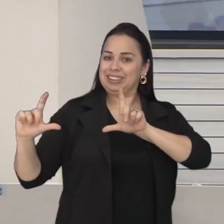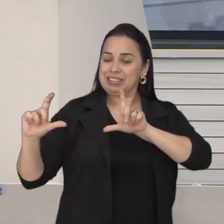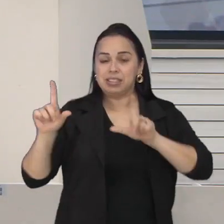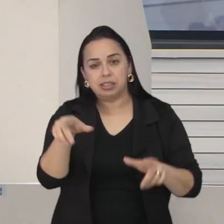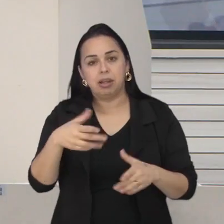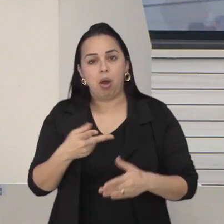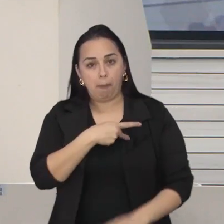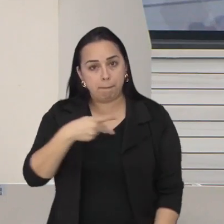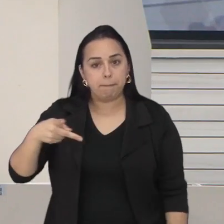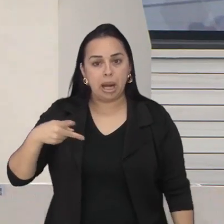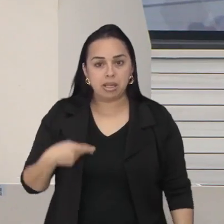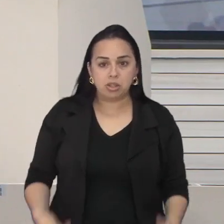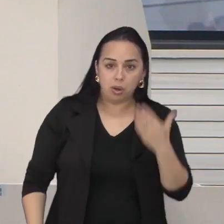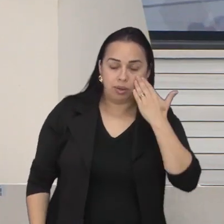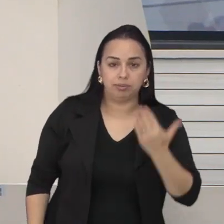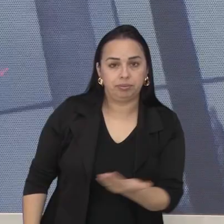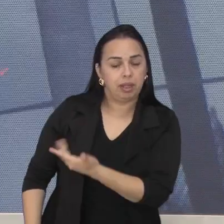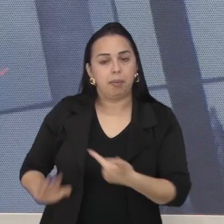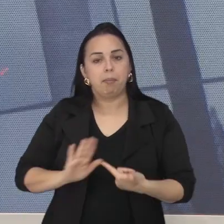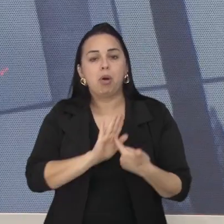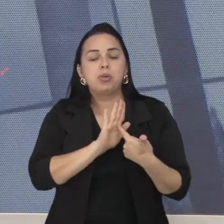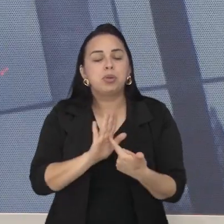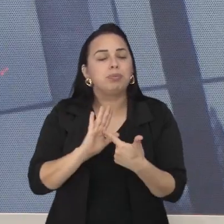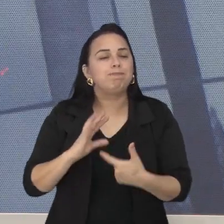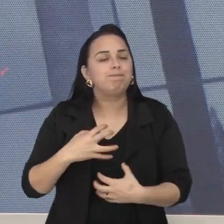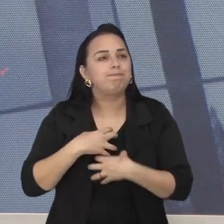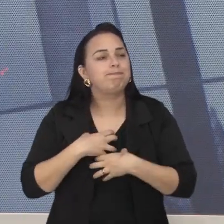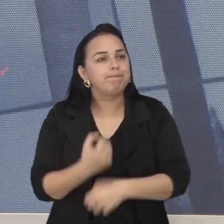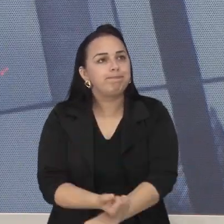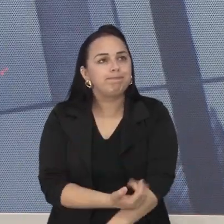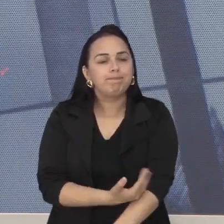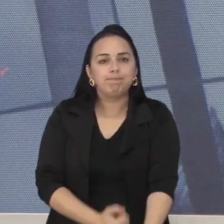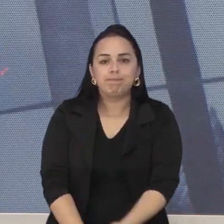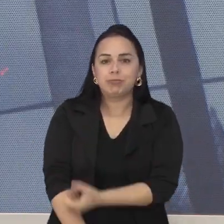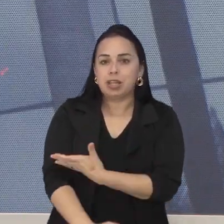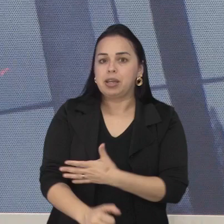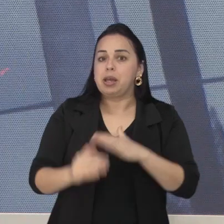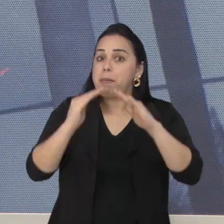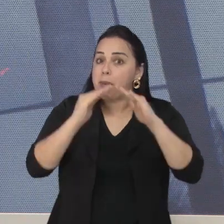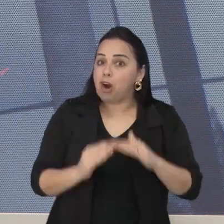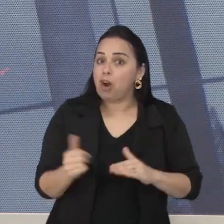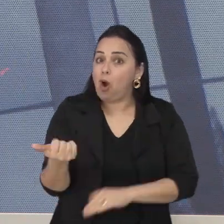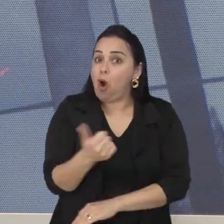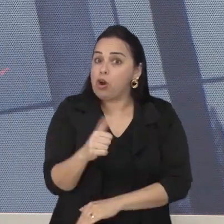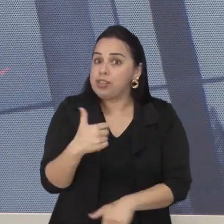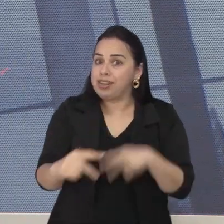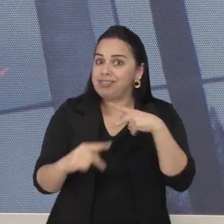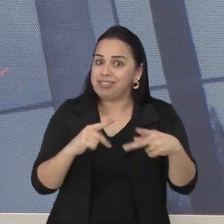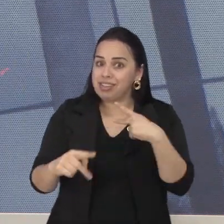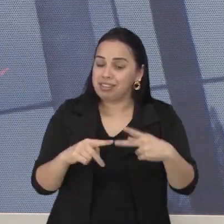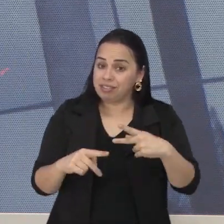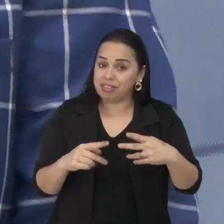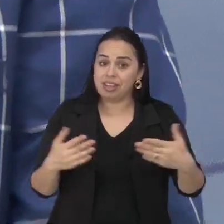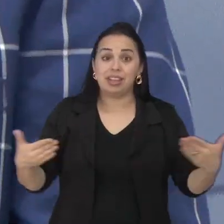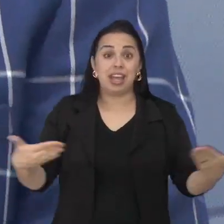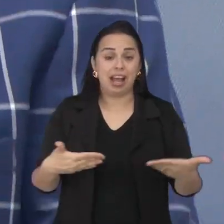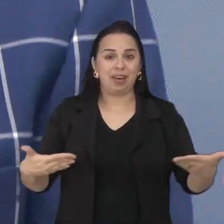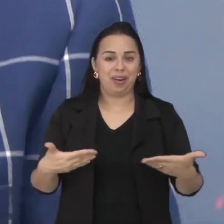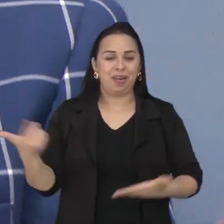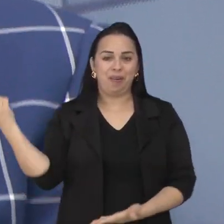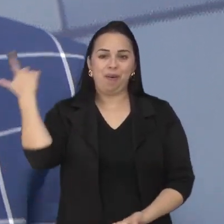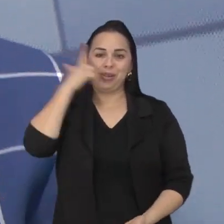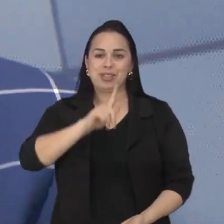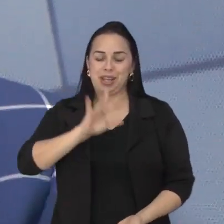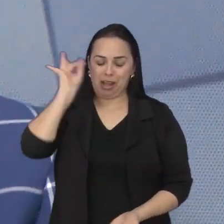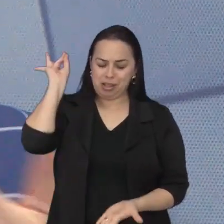fotos, o pastor Rosivaldo Merlotto revelou o sentimento de viver quase 11 anos em São José dos Campos e